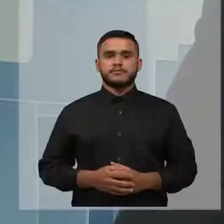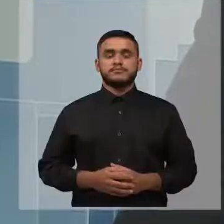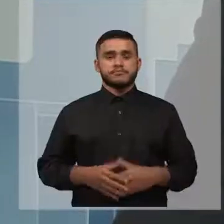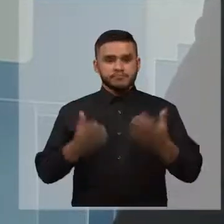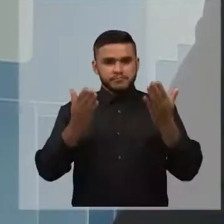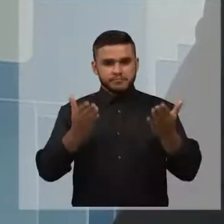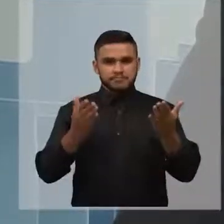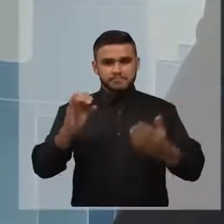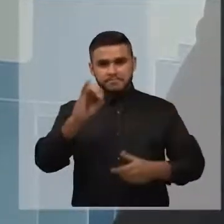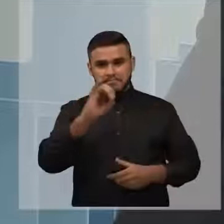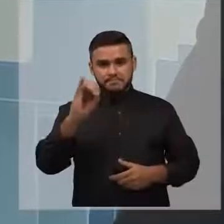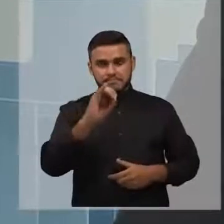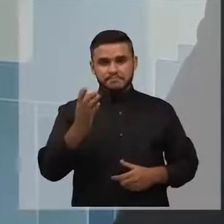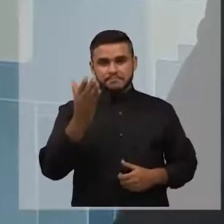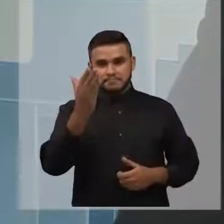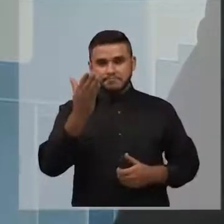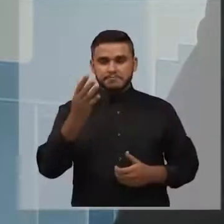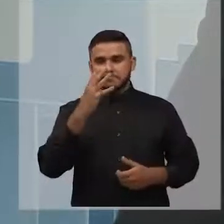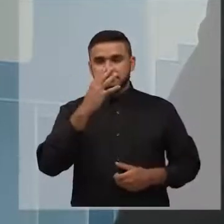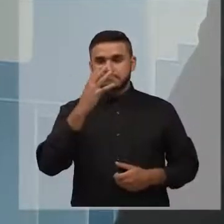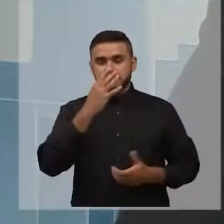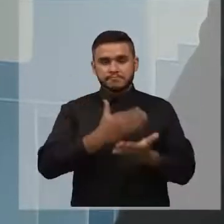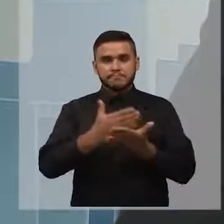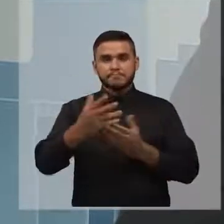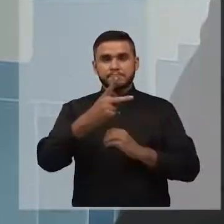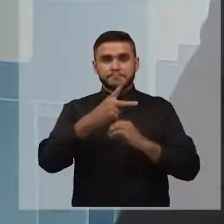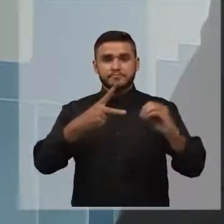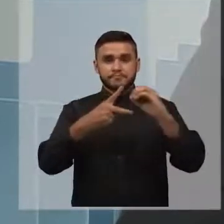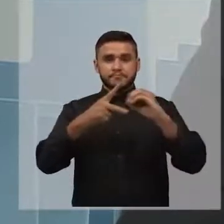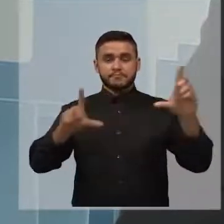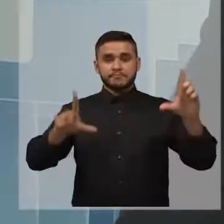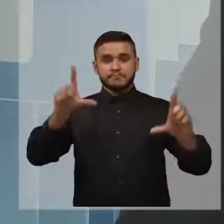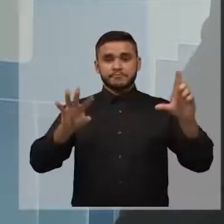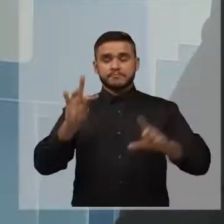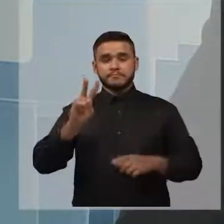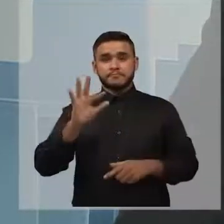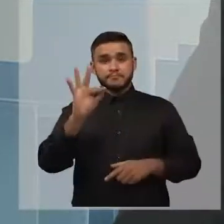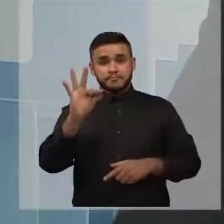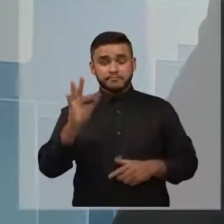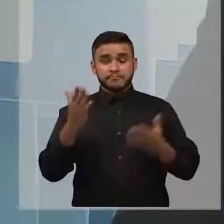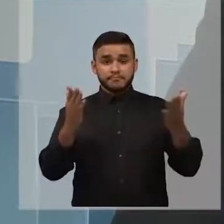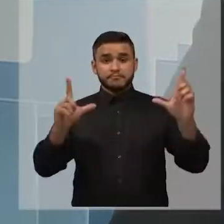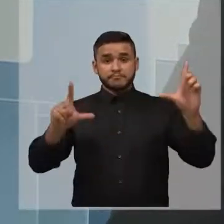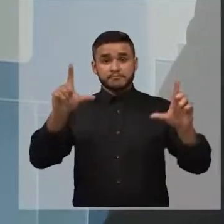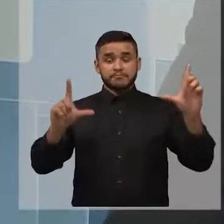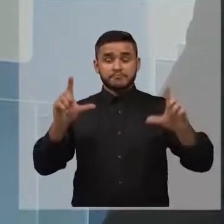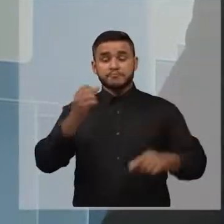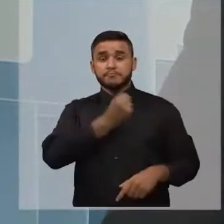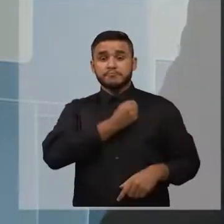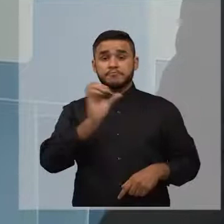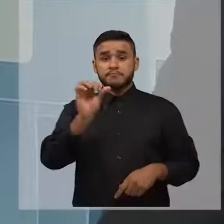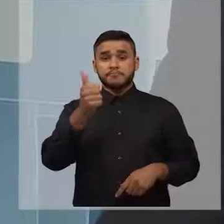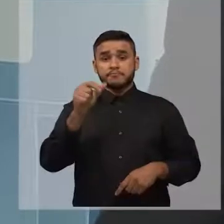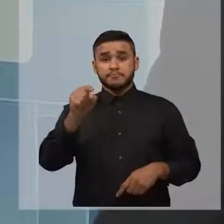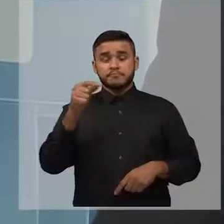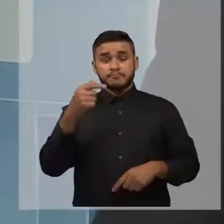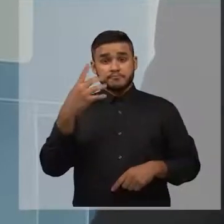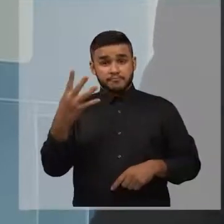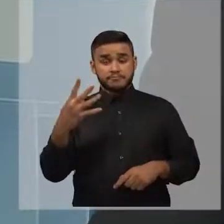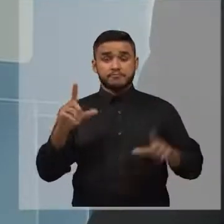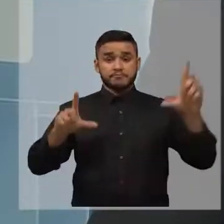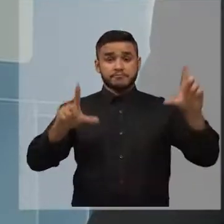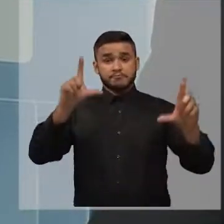Olá, amigo telespectador, estamos iniciando mais um programa pela ordem na sua TV Fortaleza, canal 61.4, e na sua TV Assembleia, canal